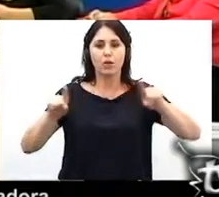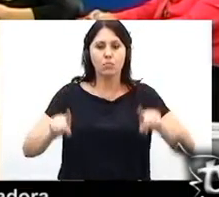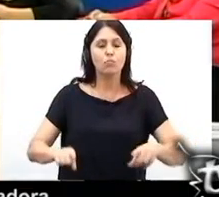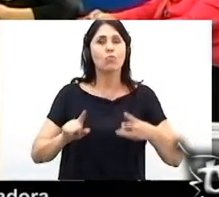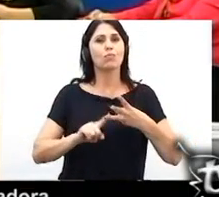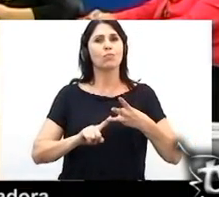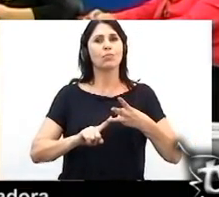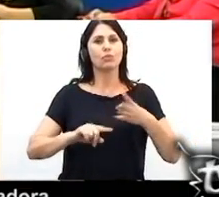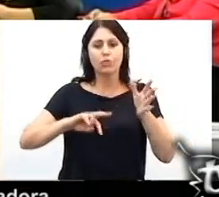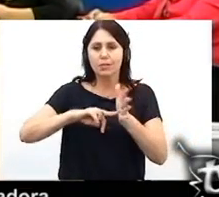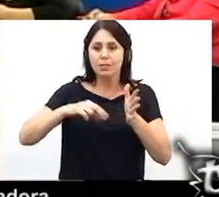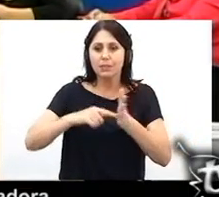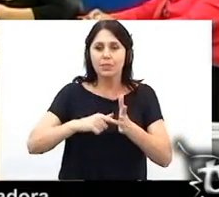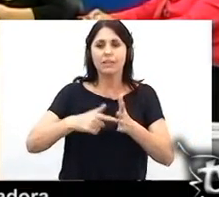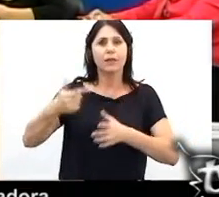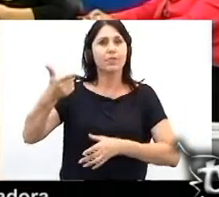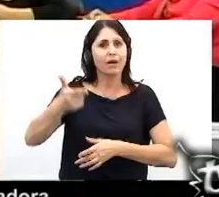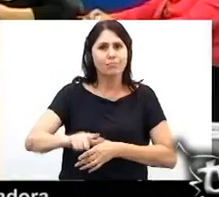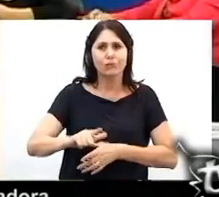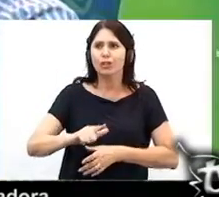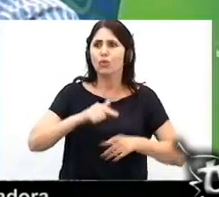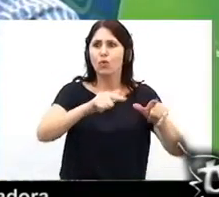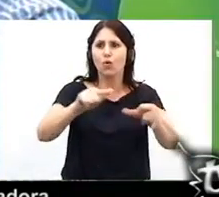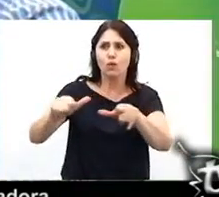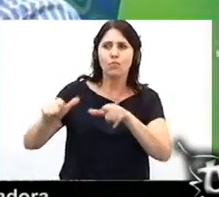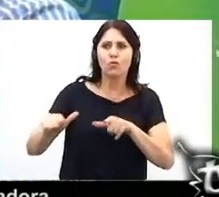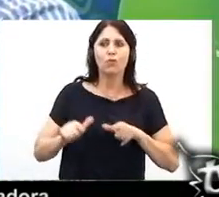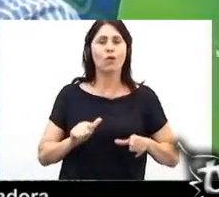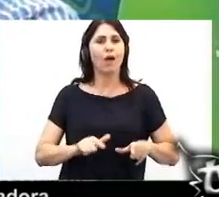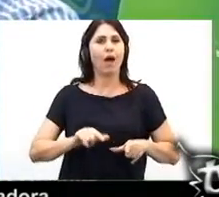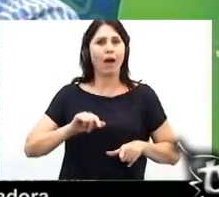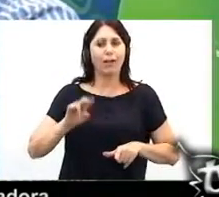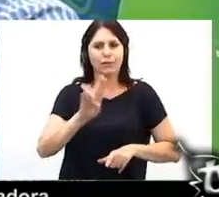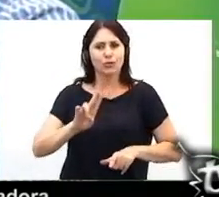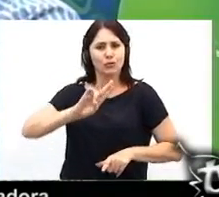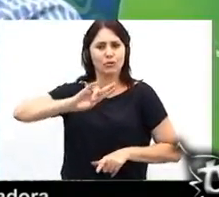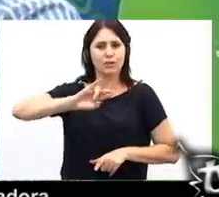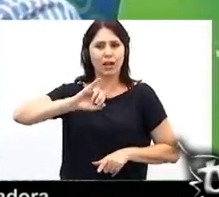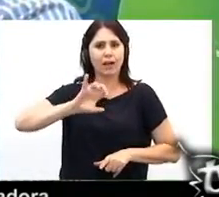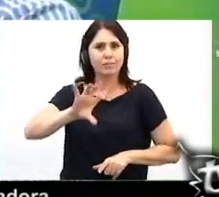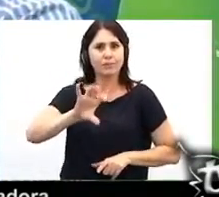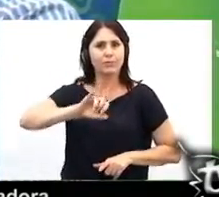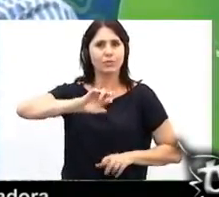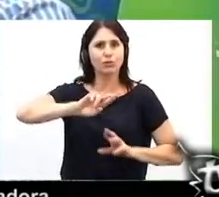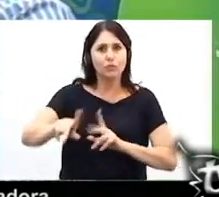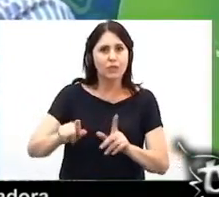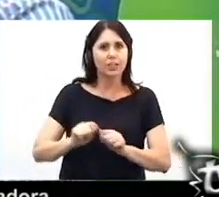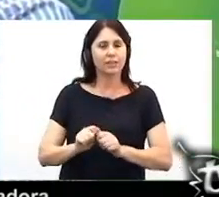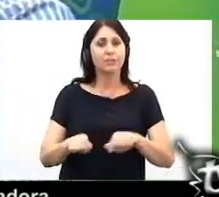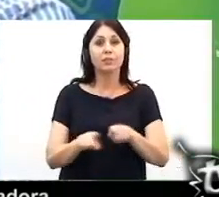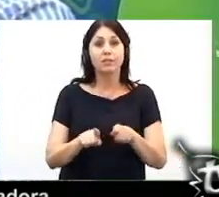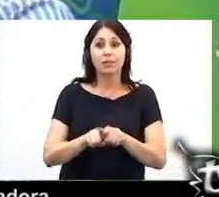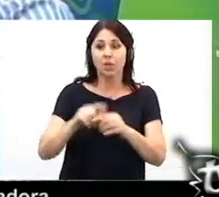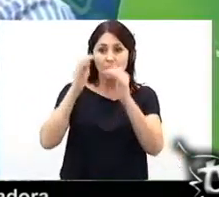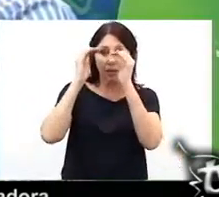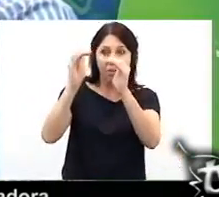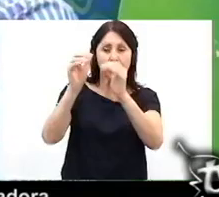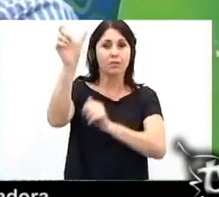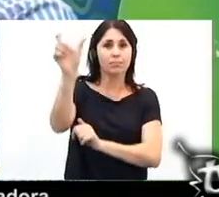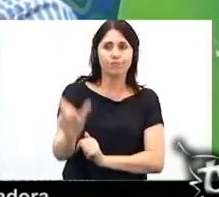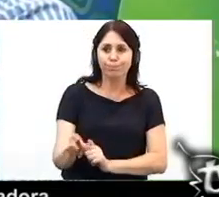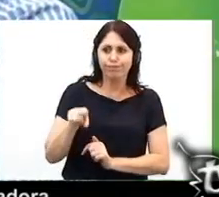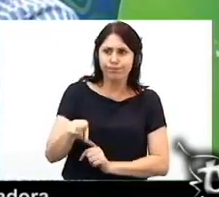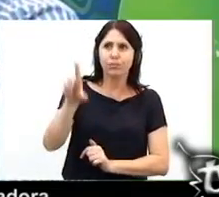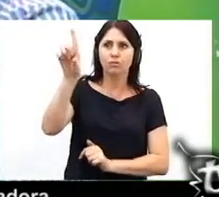Raquel levantava, que a Cláudia levantava, com relação à acessibilidade, com relação ao direito à cidade, com relação à apropriação dos espaços públicos,